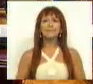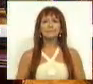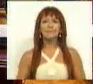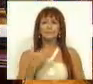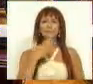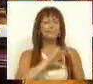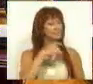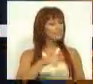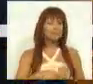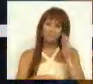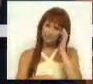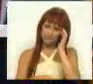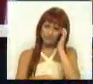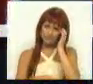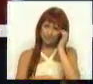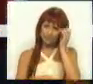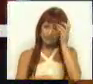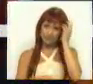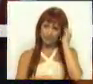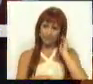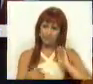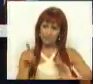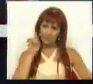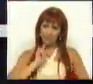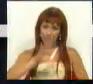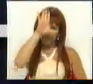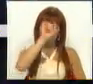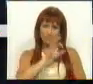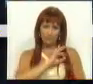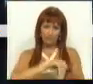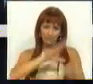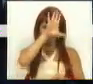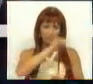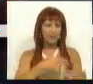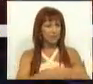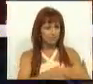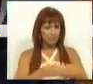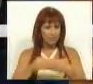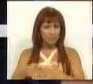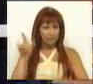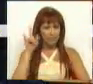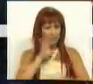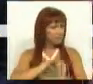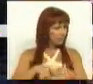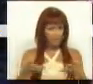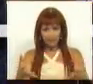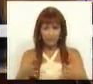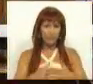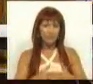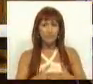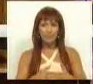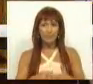Obrigado, Sr. Presidente, Sra. Ministra, Srs. Secretários de Estado, a quem cumprimento, Sras. E Srs. Deputados.